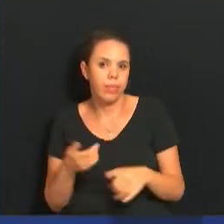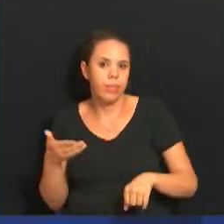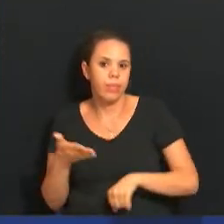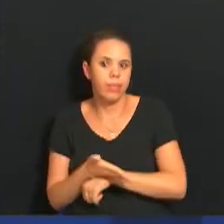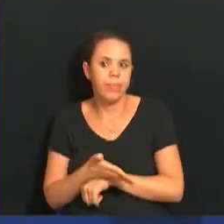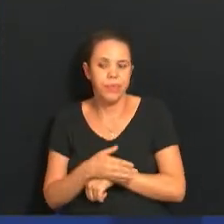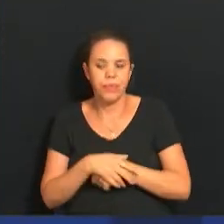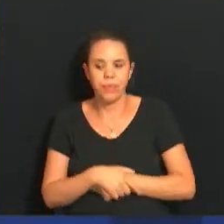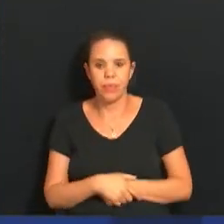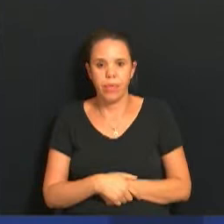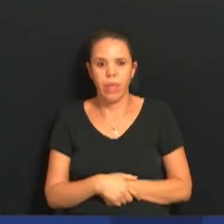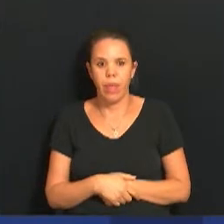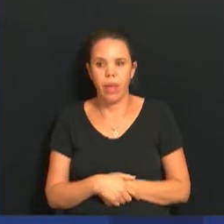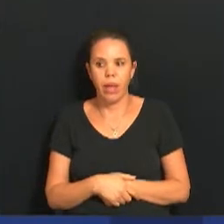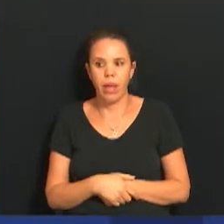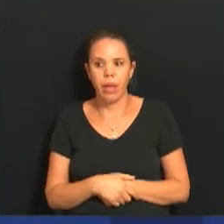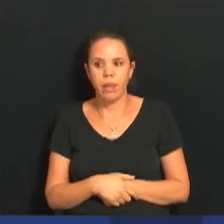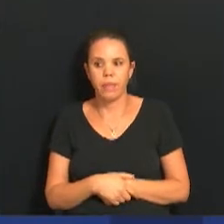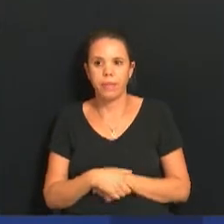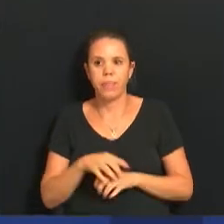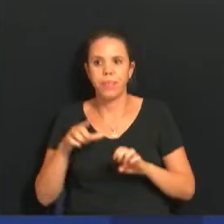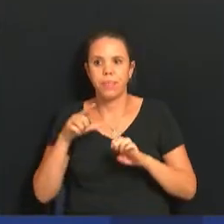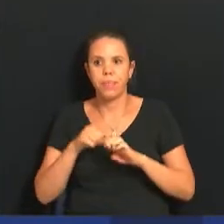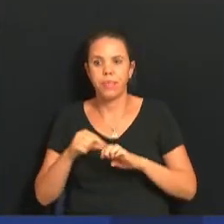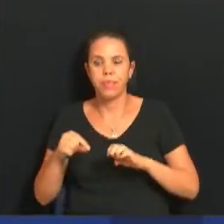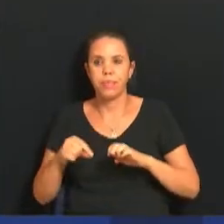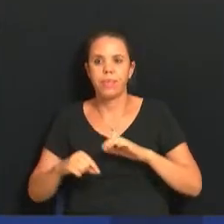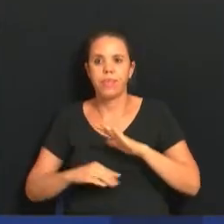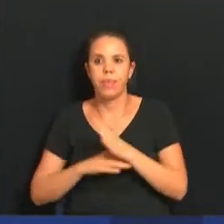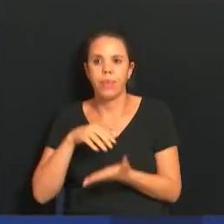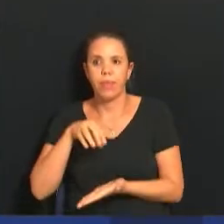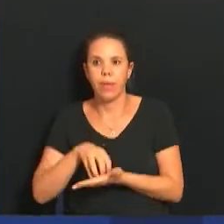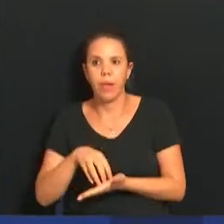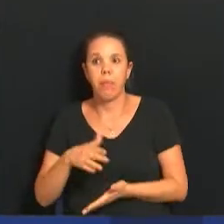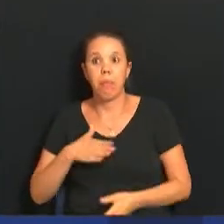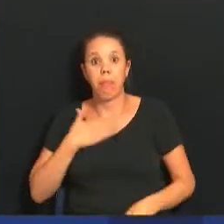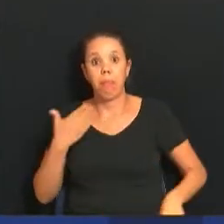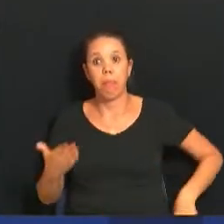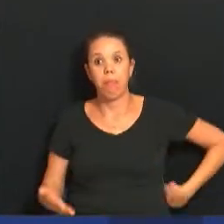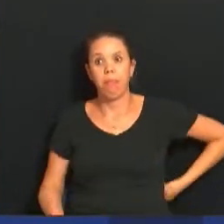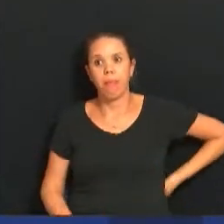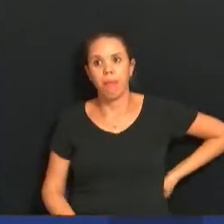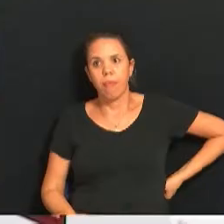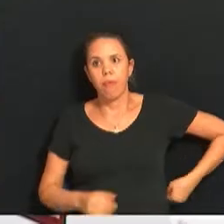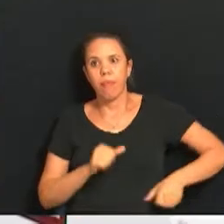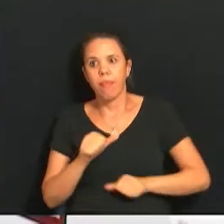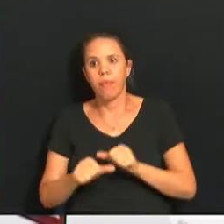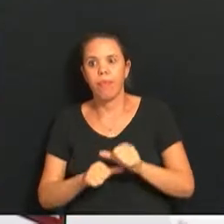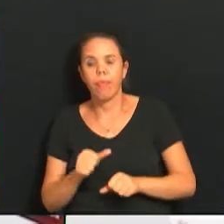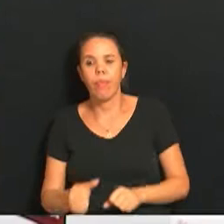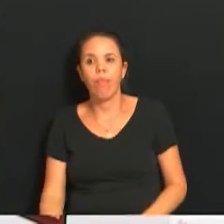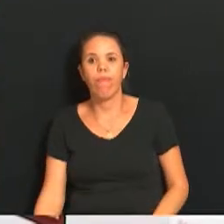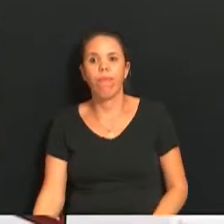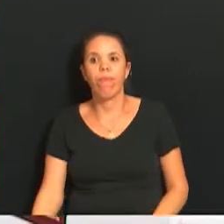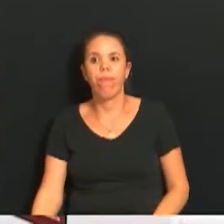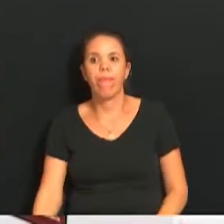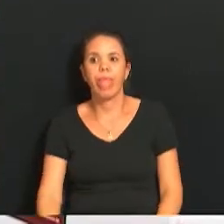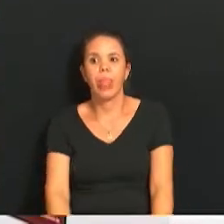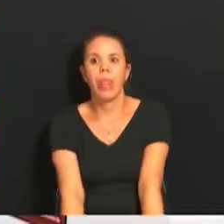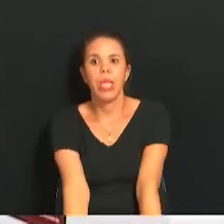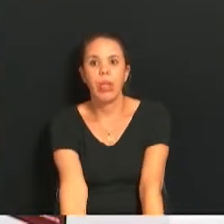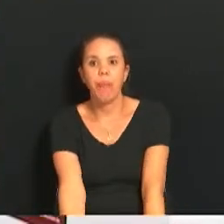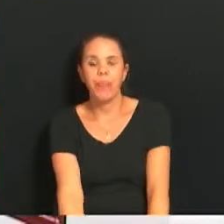dados. A Casa do Empreendedor aqui de Campinas foi pega de surpresa com as mudanças.